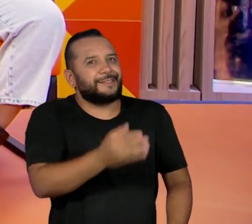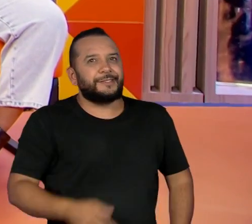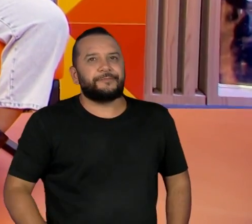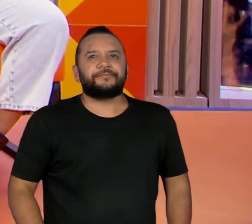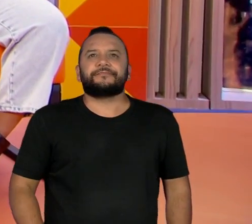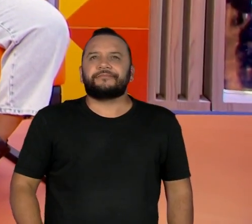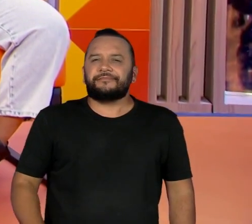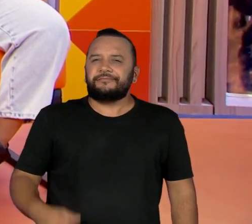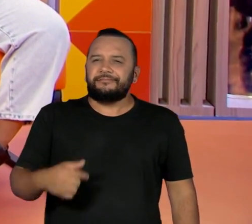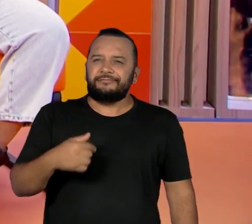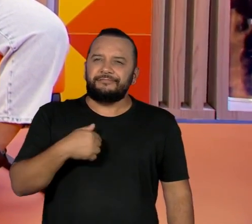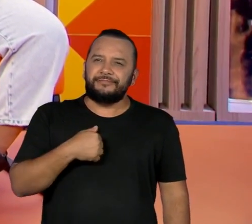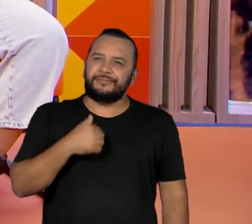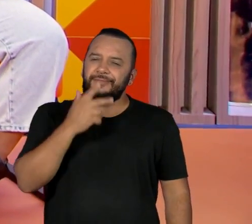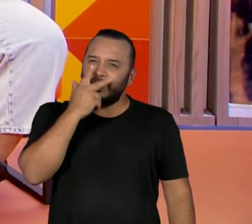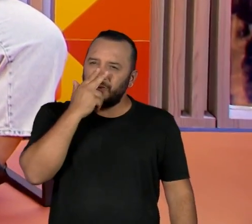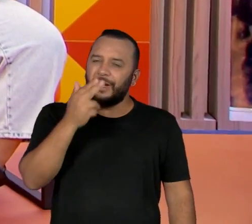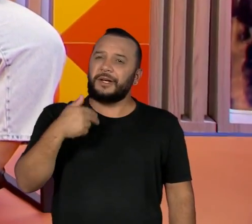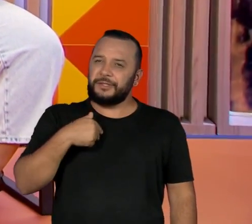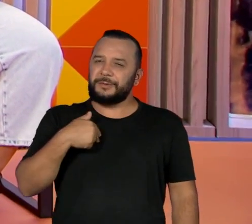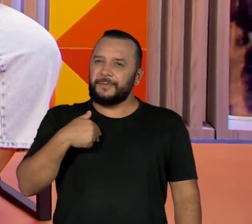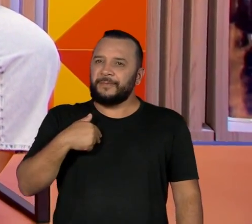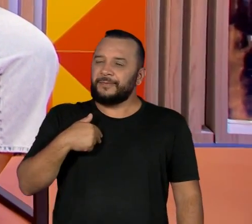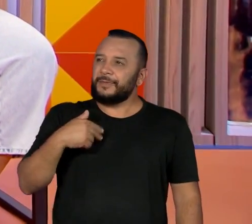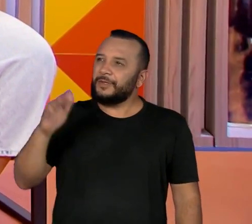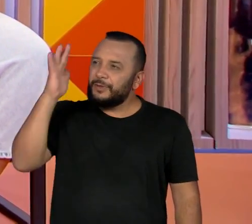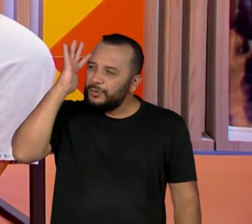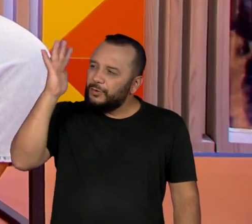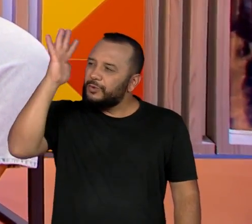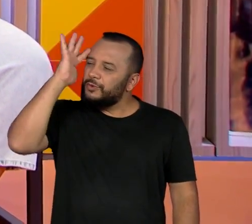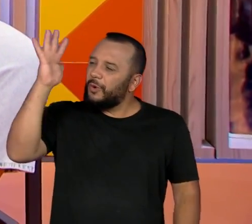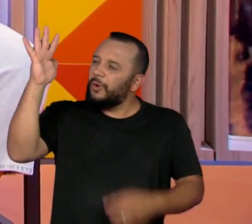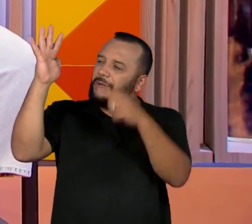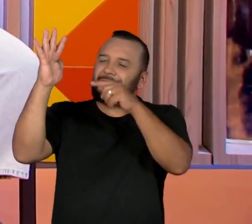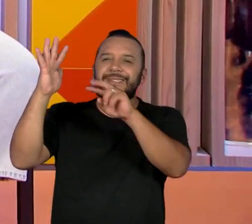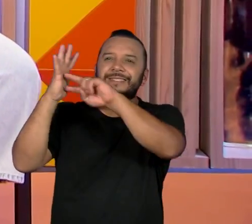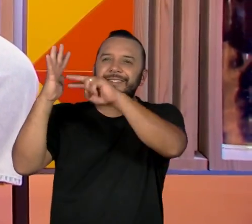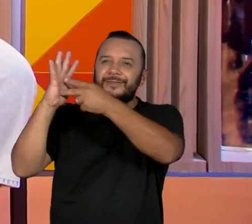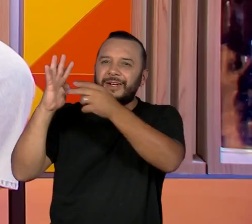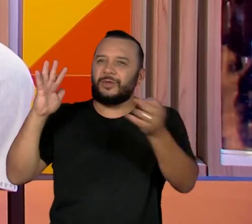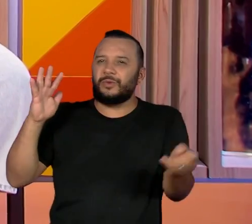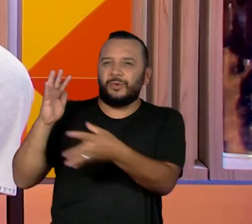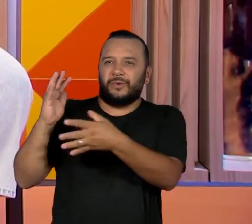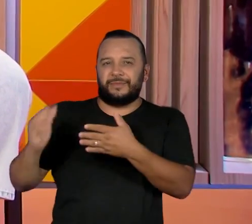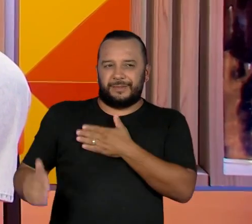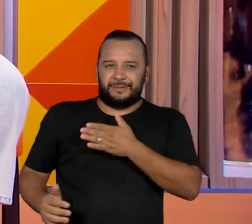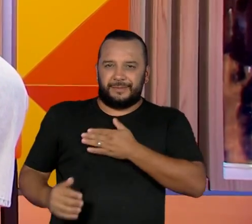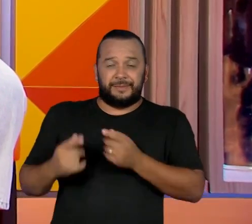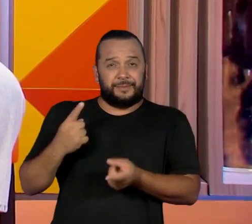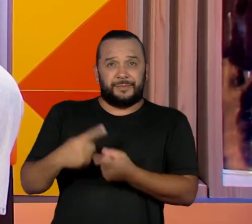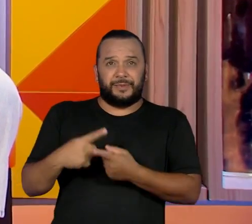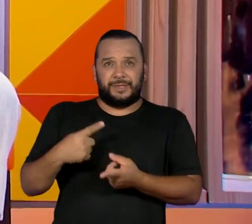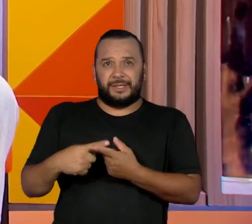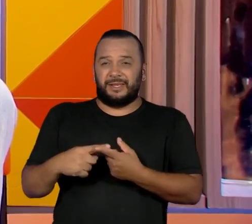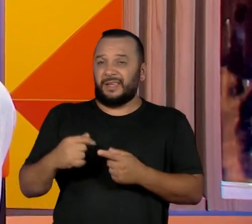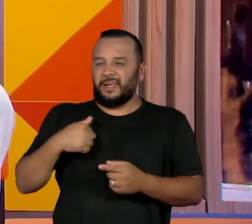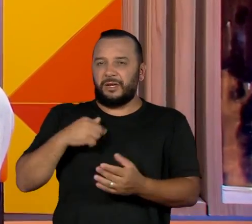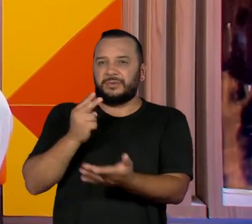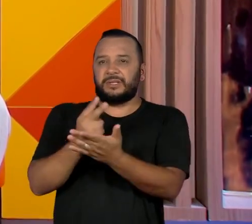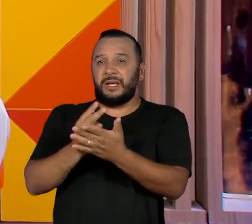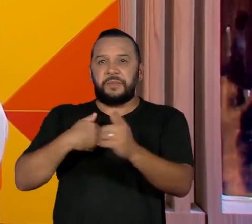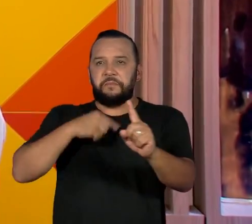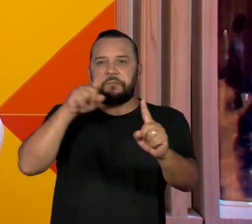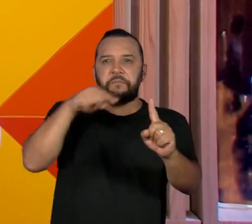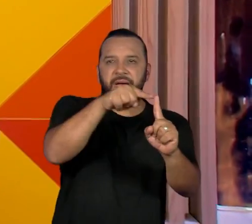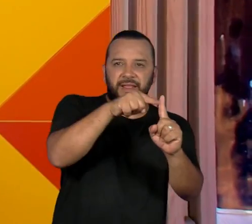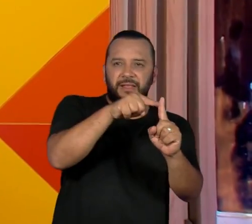Eu acho que eu venho ressignificando a minha relação com o sonho, porque até então eu sempre fui muito de meta. Eu acho que eu